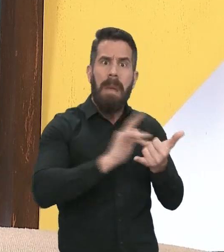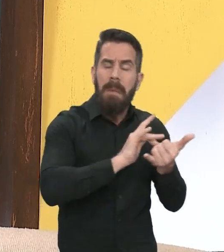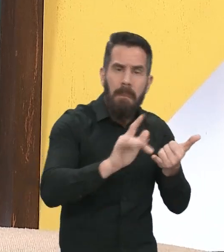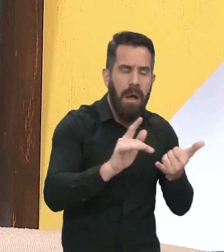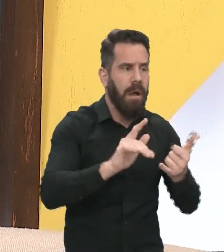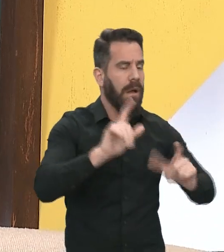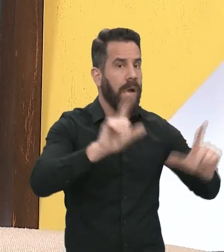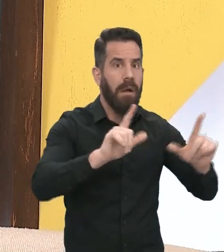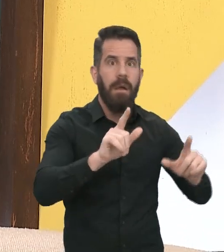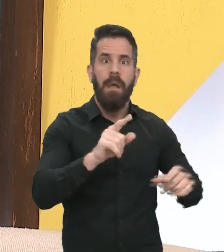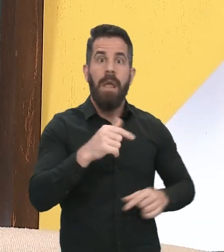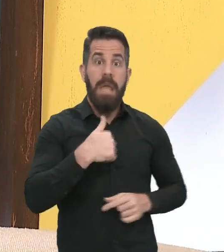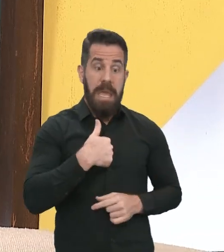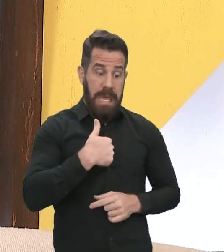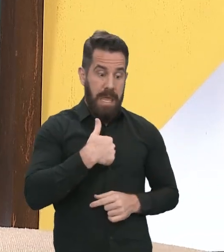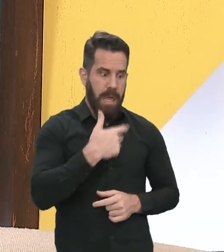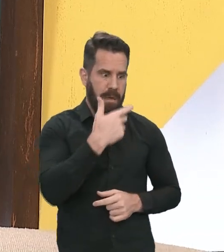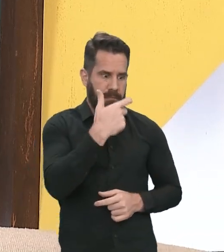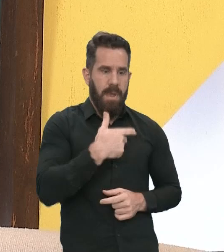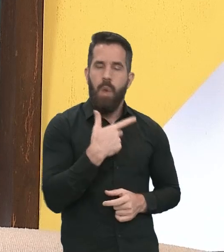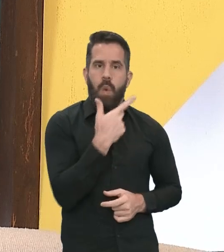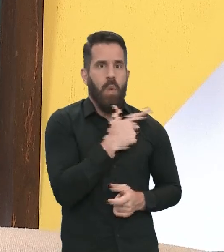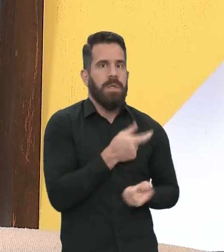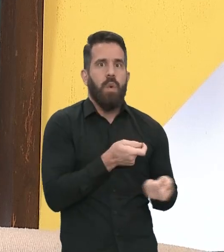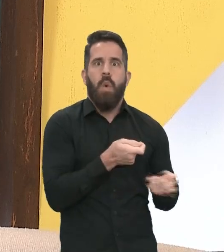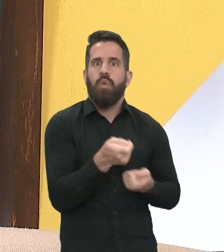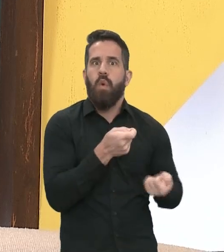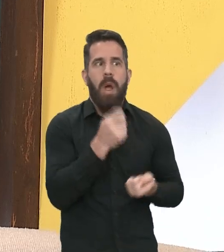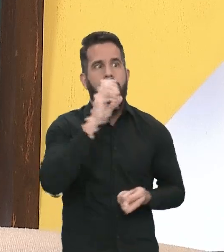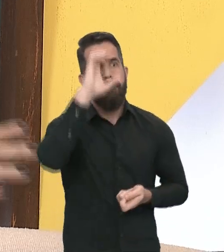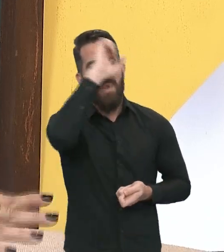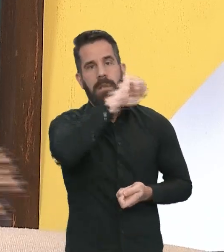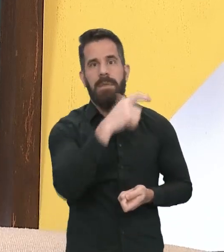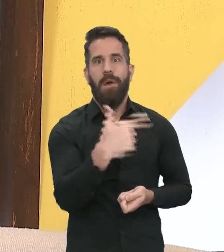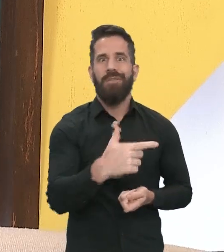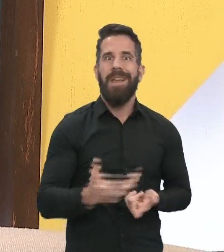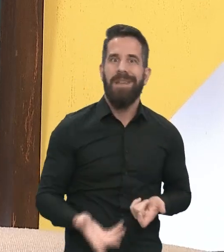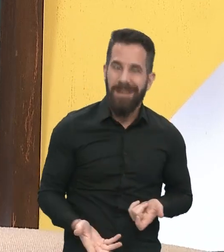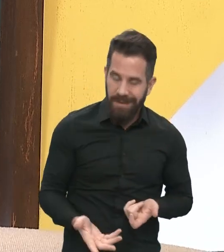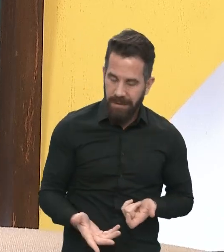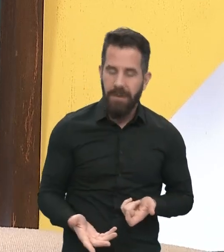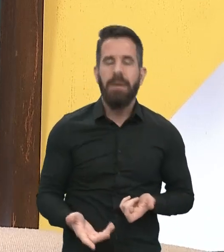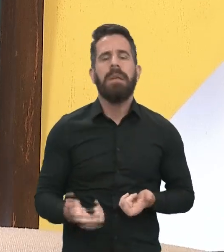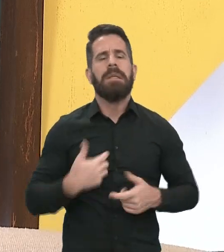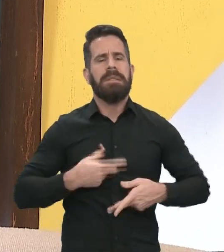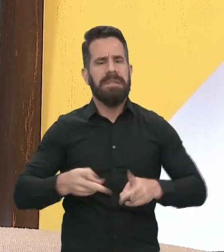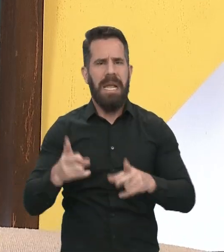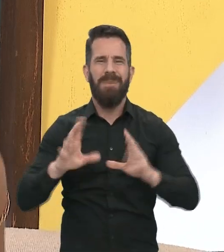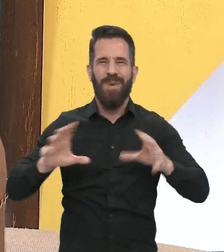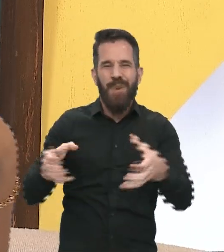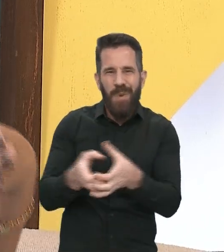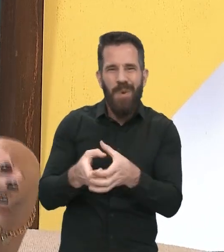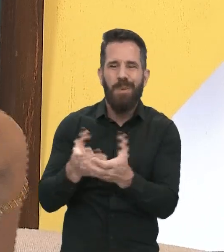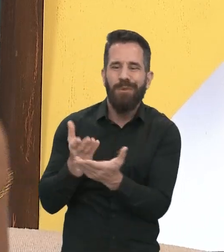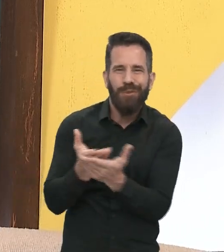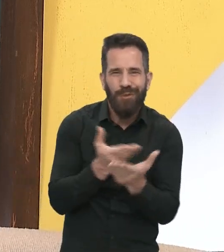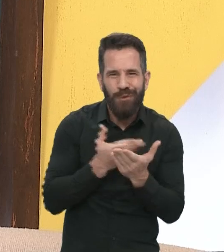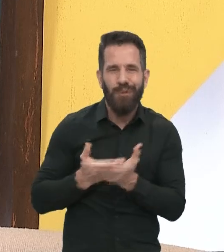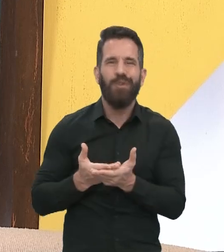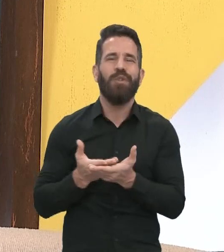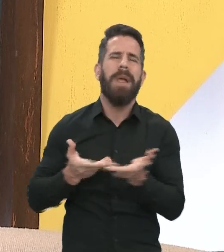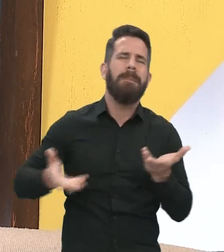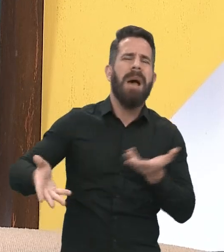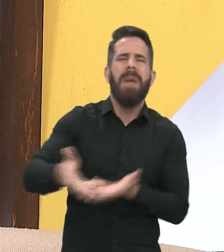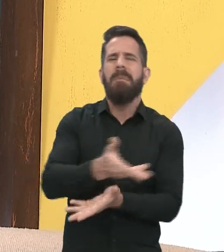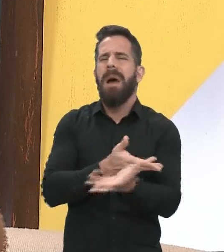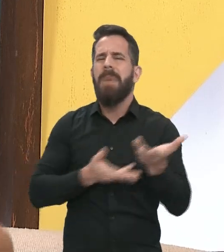conseguir se autorregular sozinha. E esse é um ponto que a gente sempre conversa nas nossas intervenções, de que existem momentos